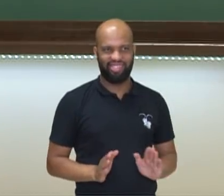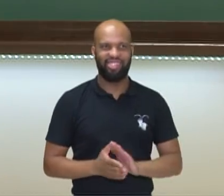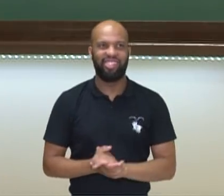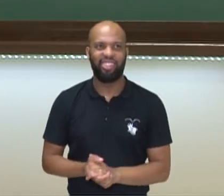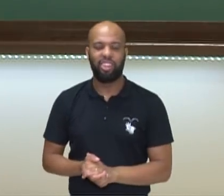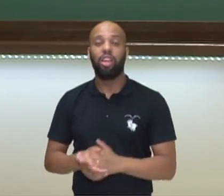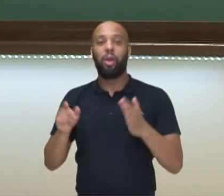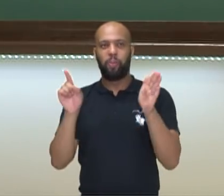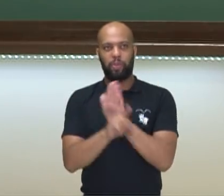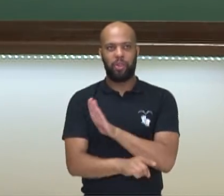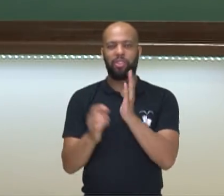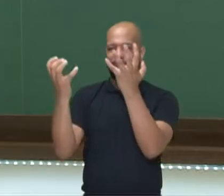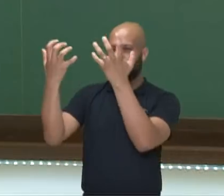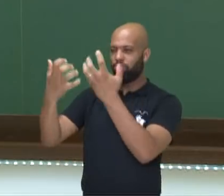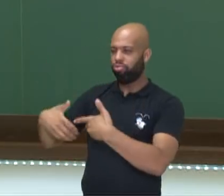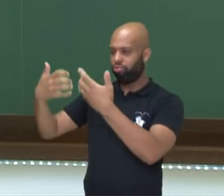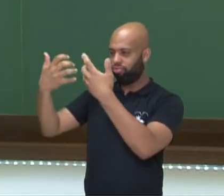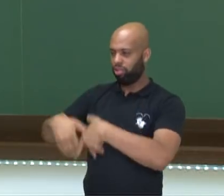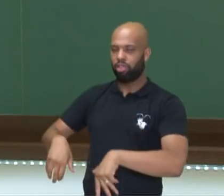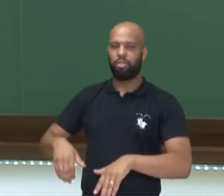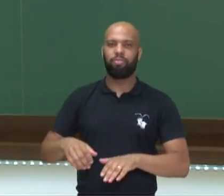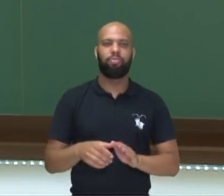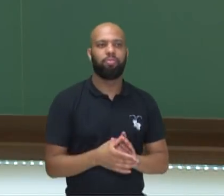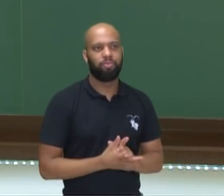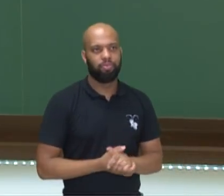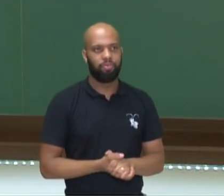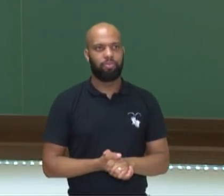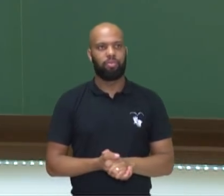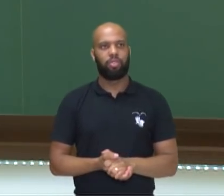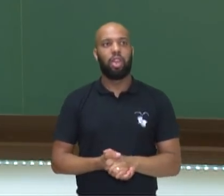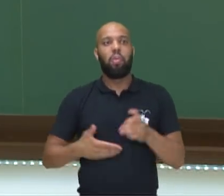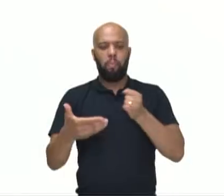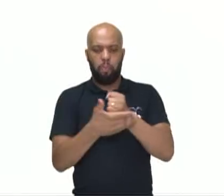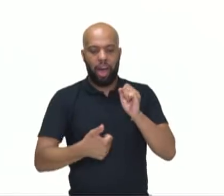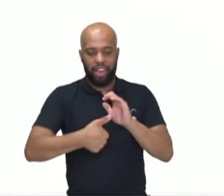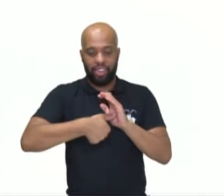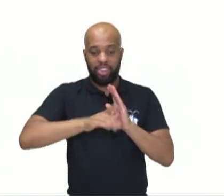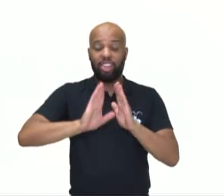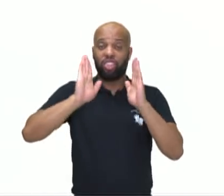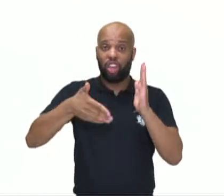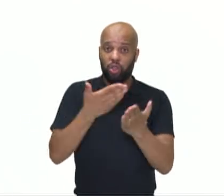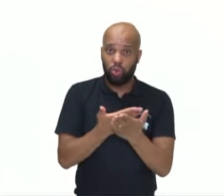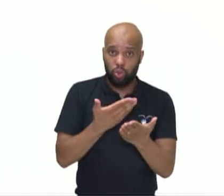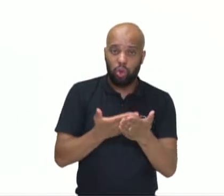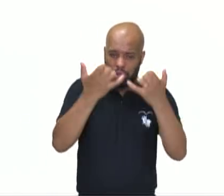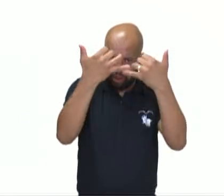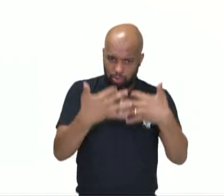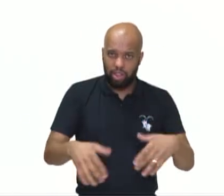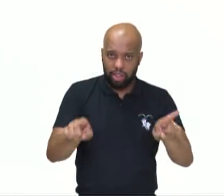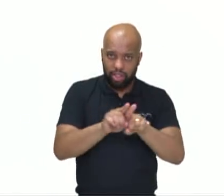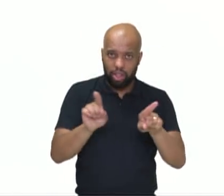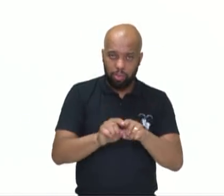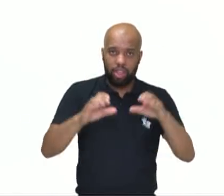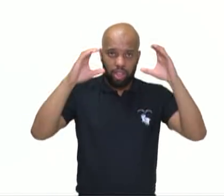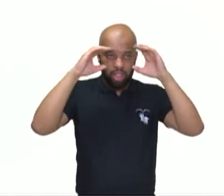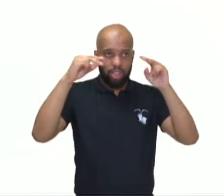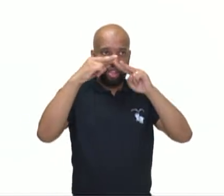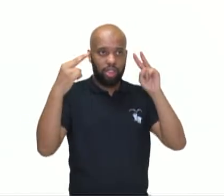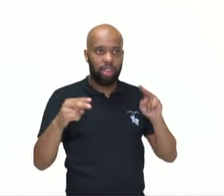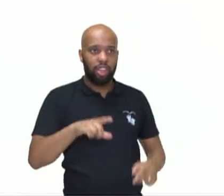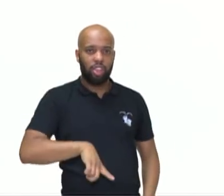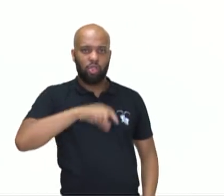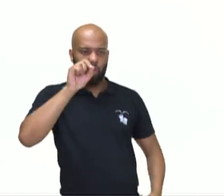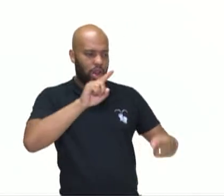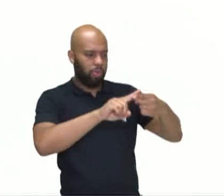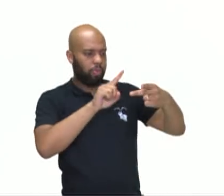virtual. Primeiro exercício nosso, então. Com base no que já estudamos sobre a realidade virtual,